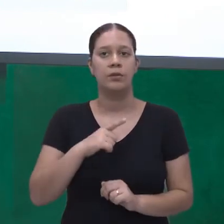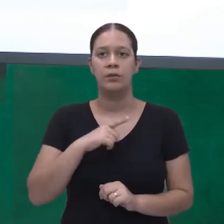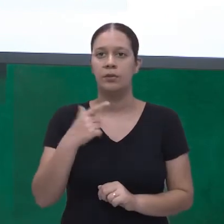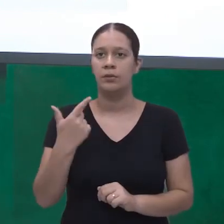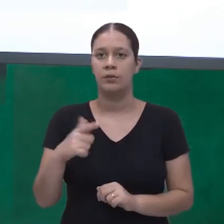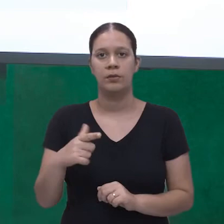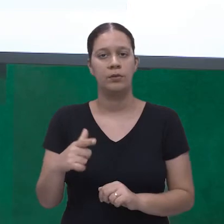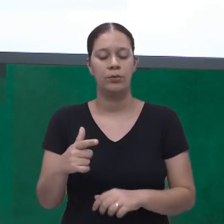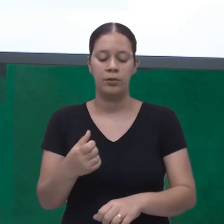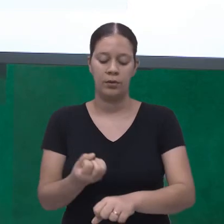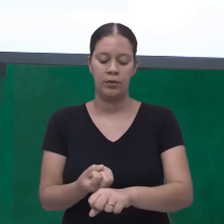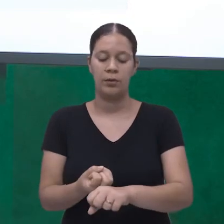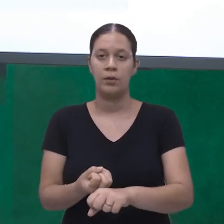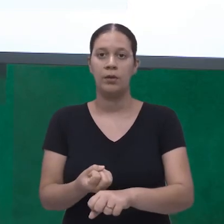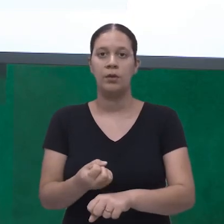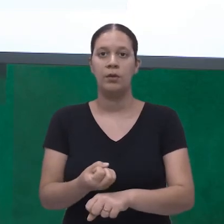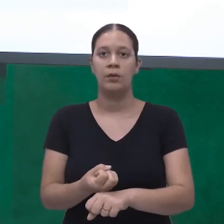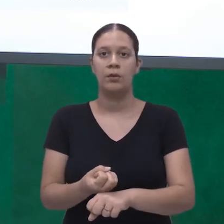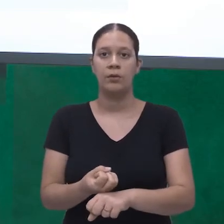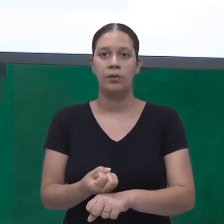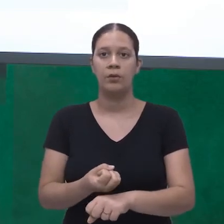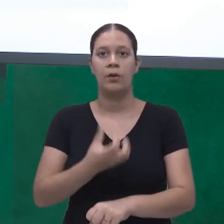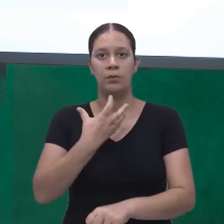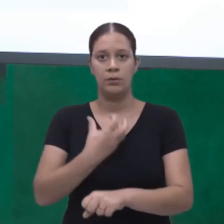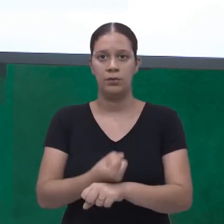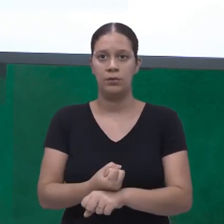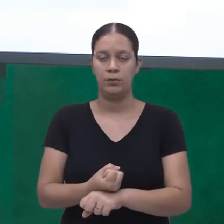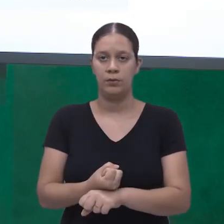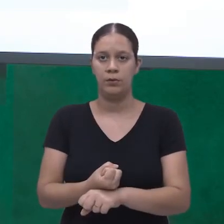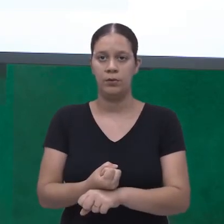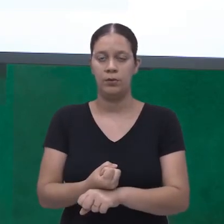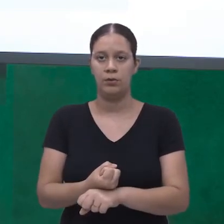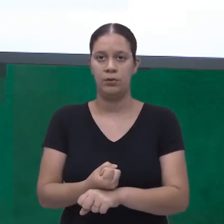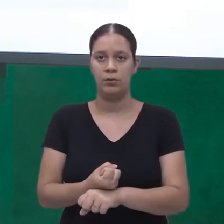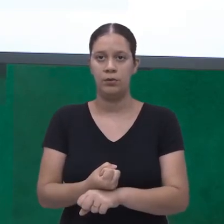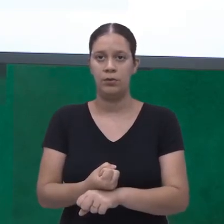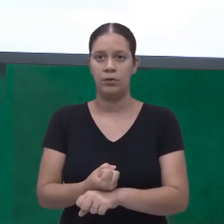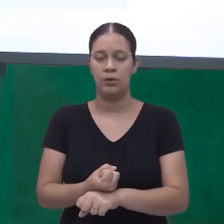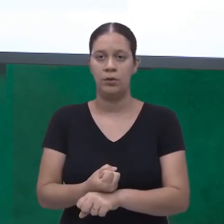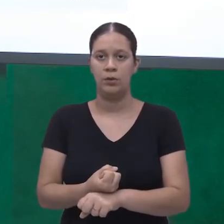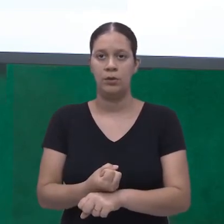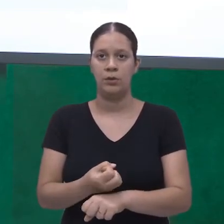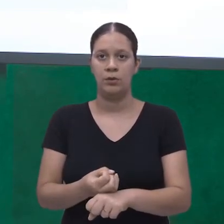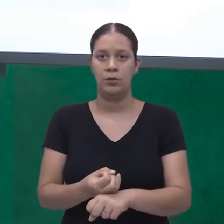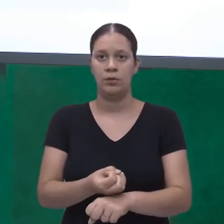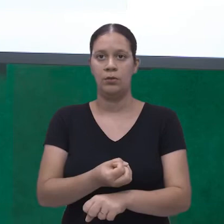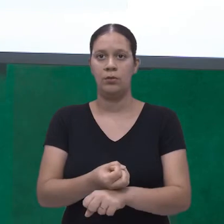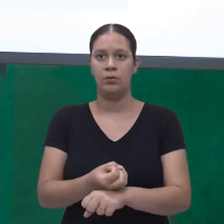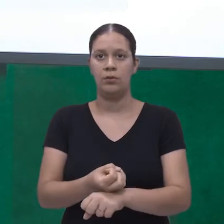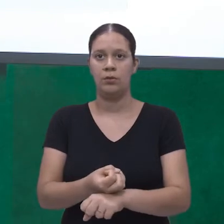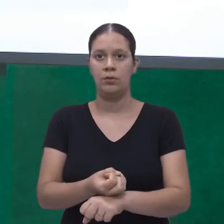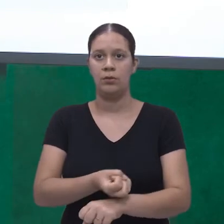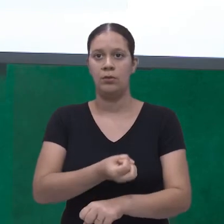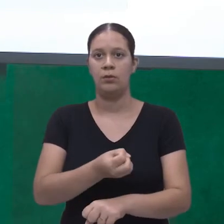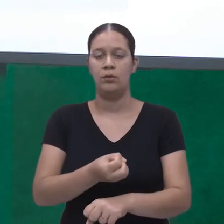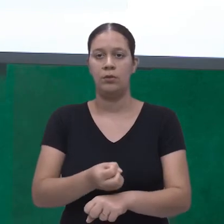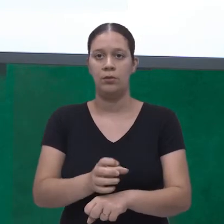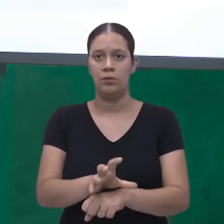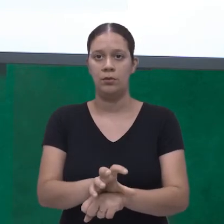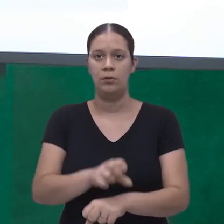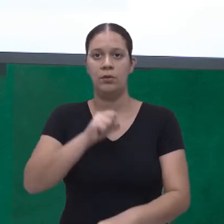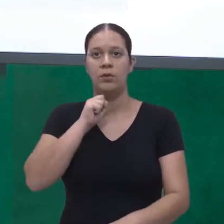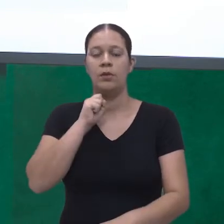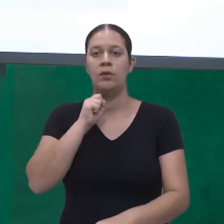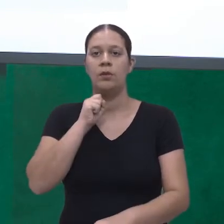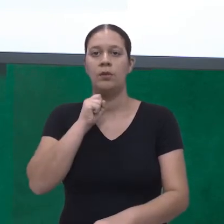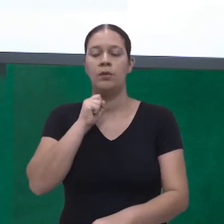tem nada a ver com endotérmica. Endotérmica é aquela que absorve calor. E endergônica é aquela que absorve energia livre. E se